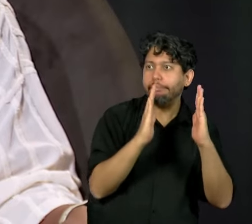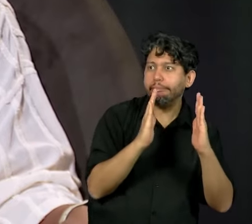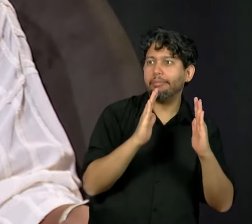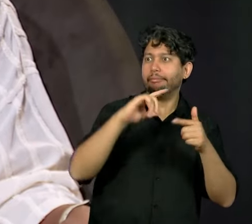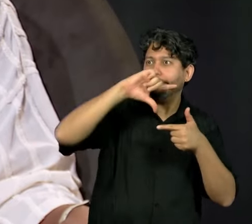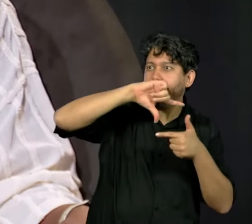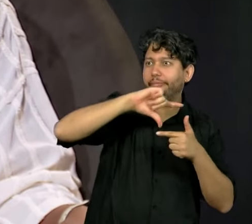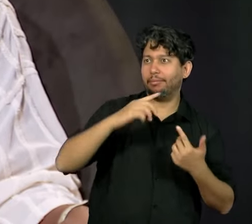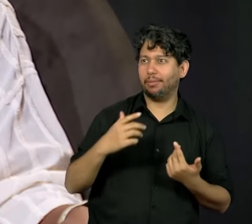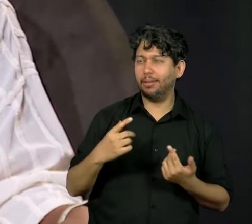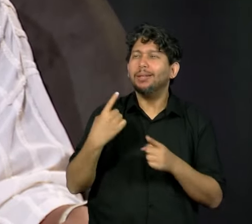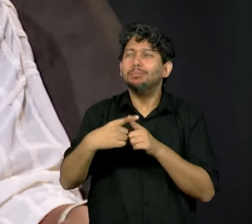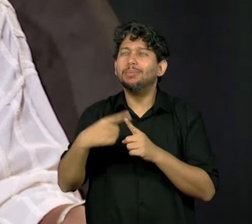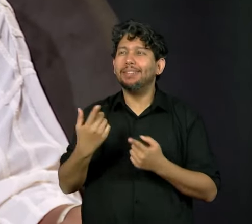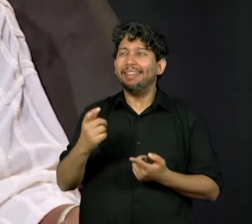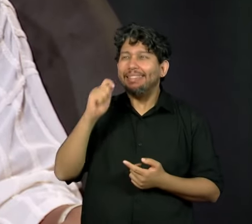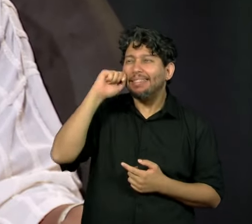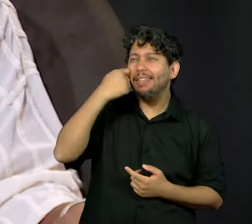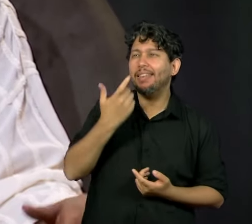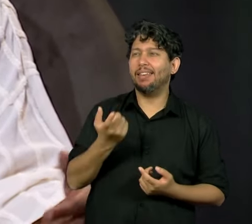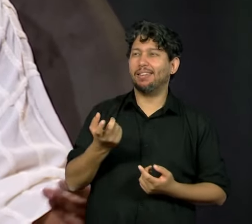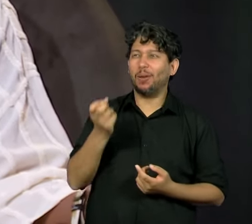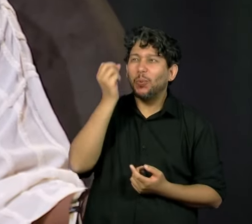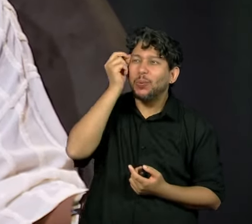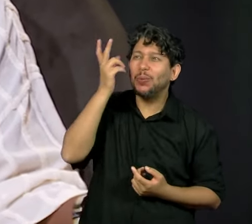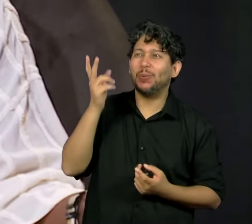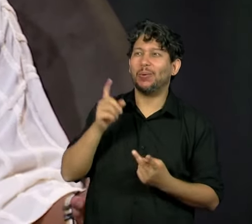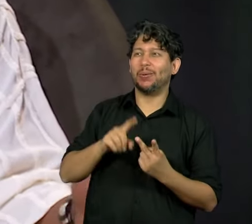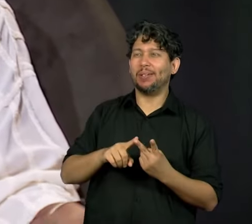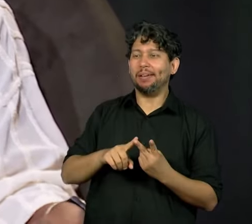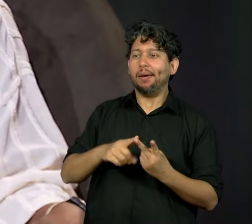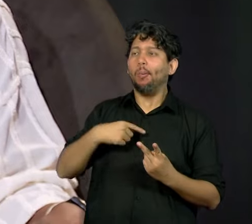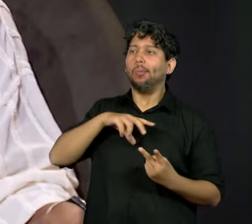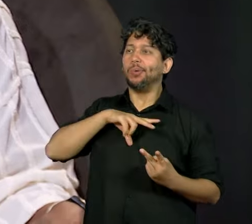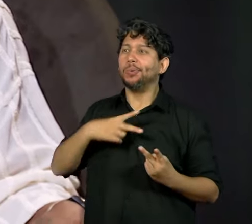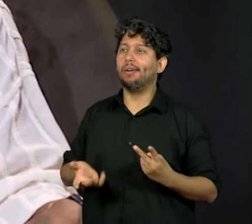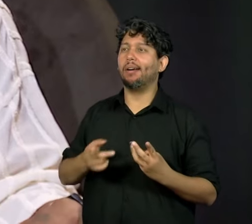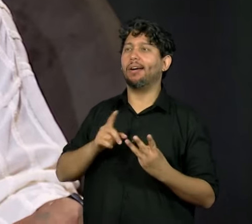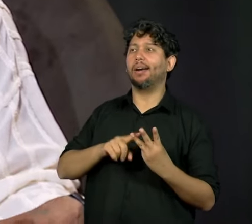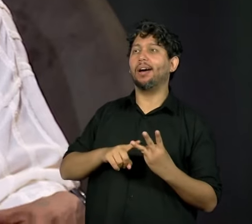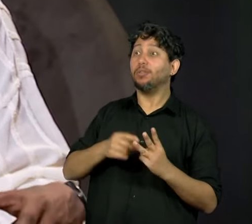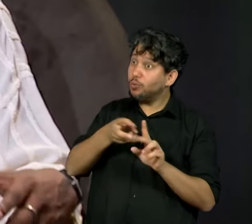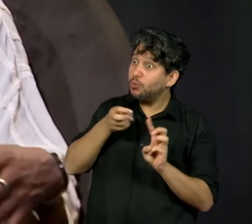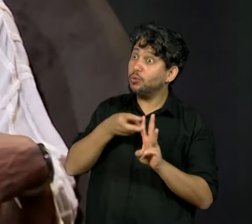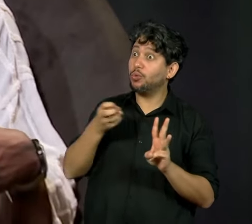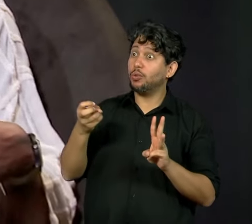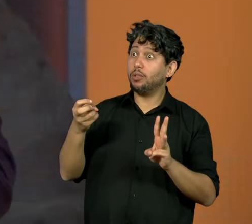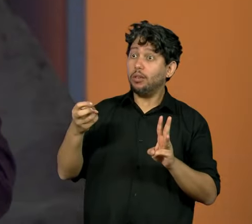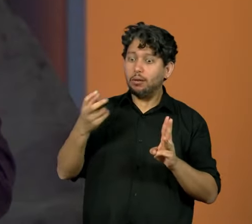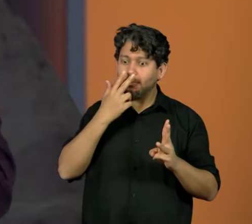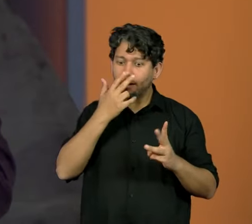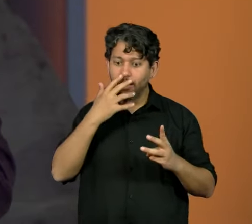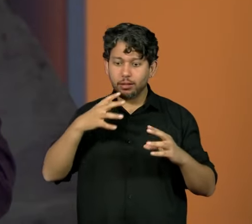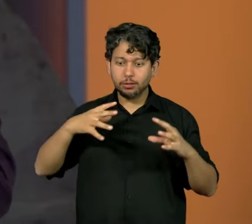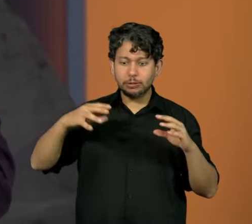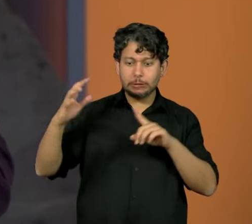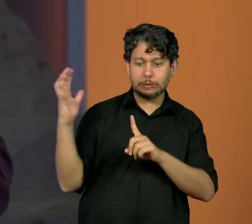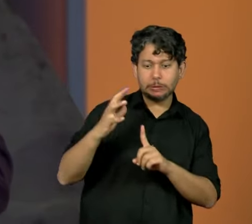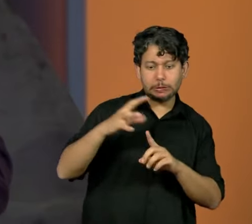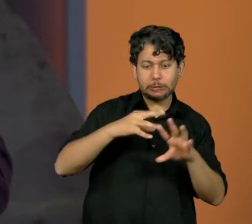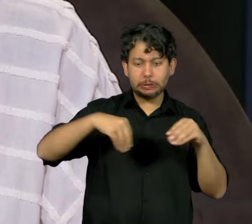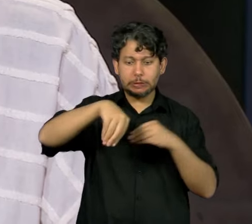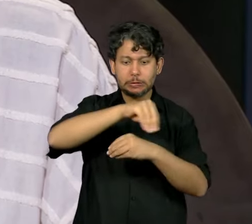dos atravessamentos da cultura negra, indígena e portuguesa, e a gente não vê o